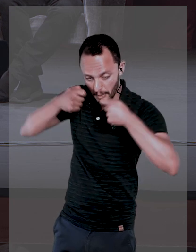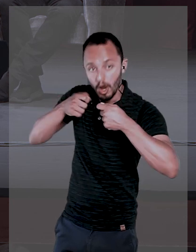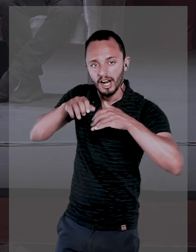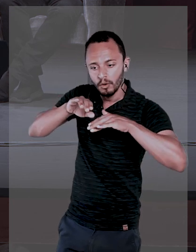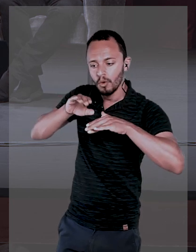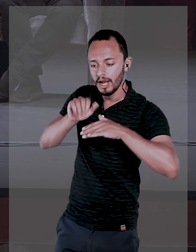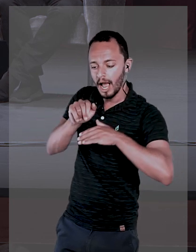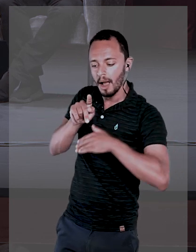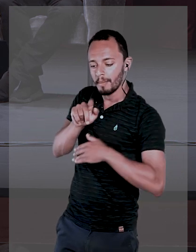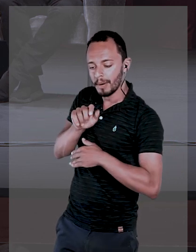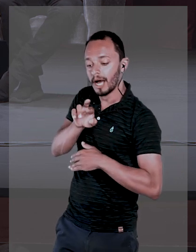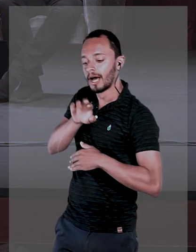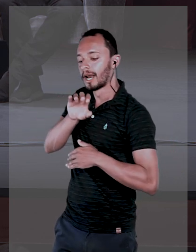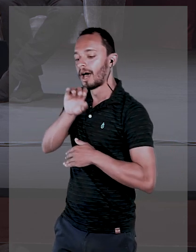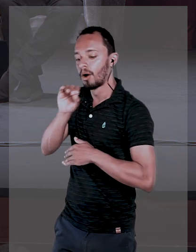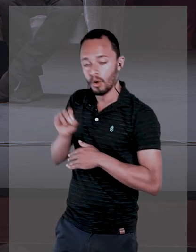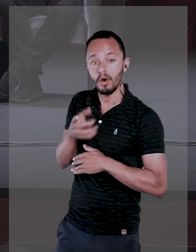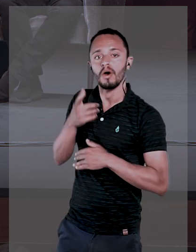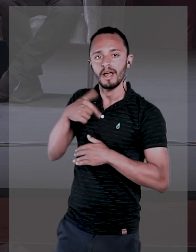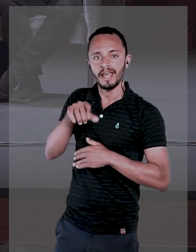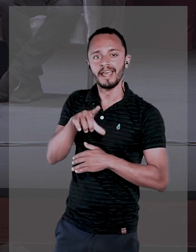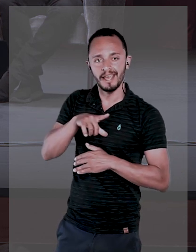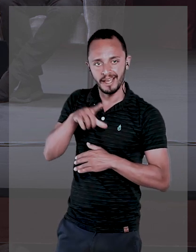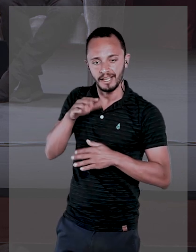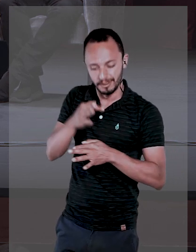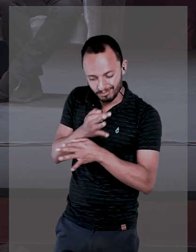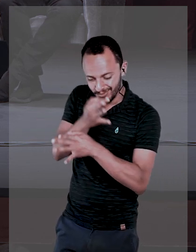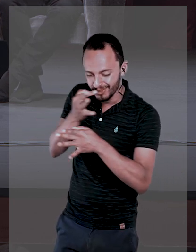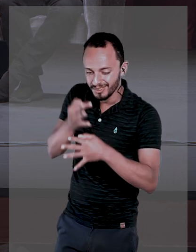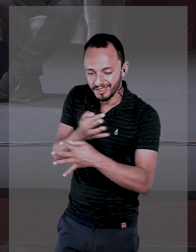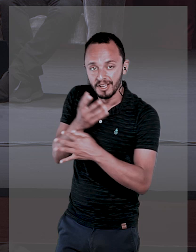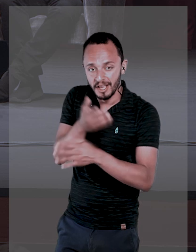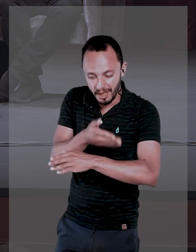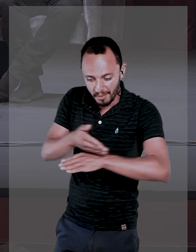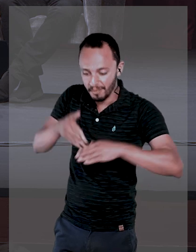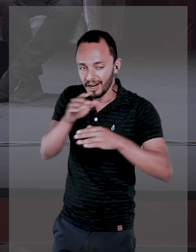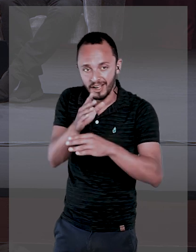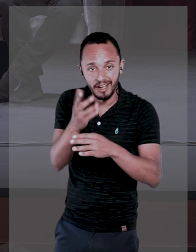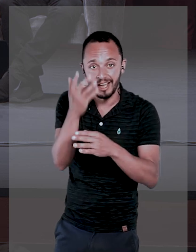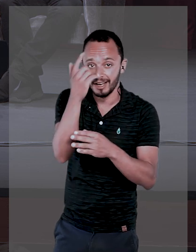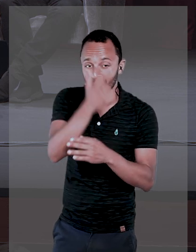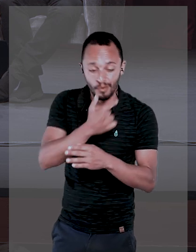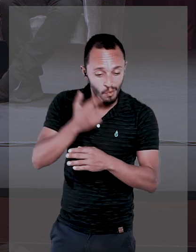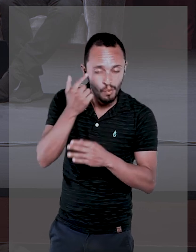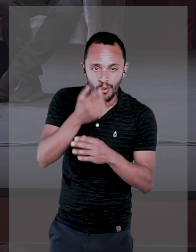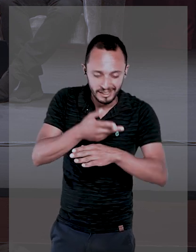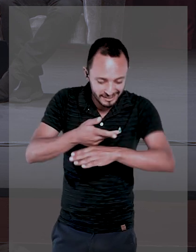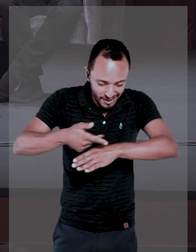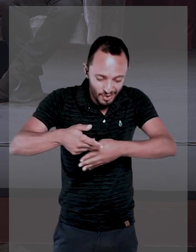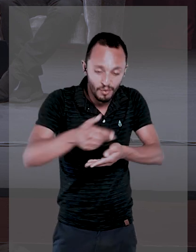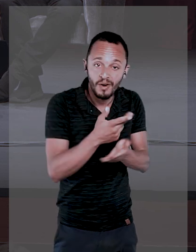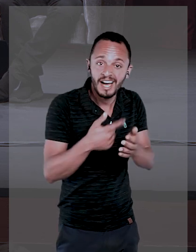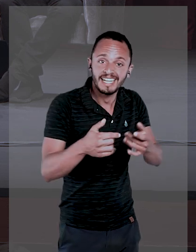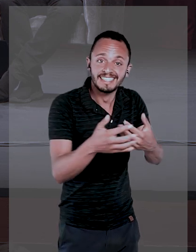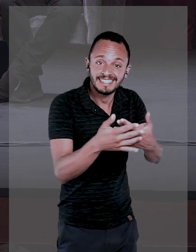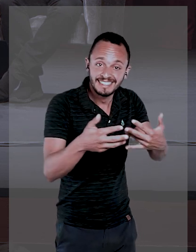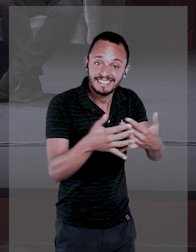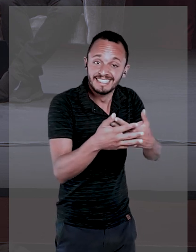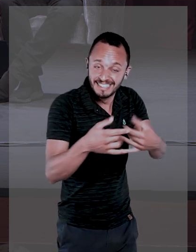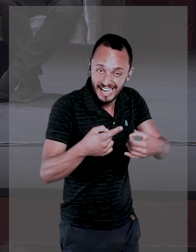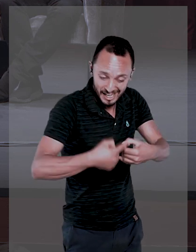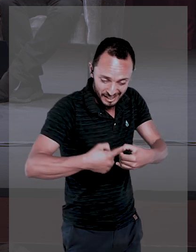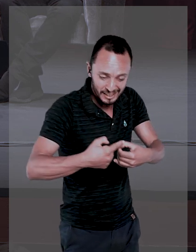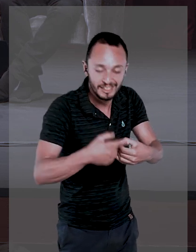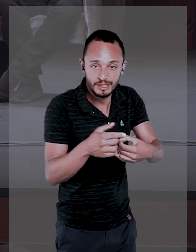Cinquenta sujeitos, carapinhas do Caparaó. Cepobica, Popô, Cascalho, Zé Pentola, Lisé,